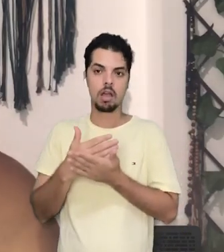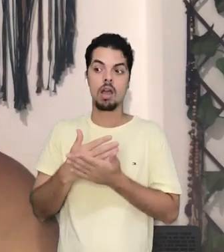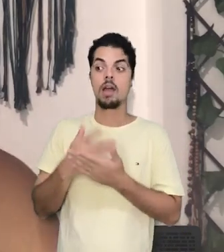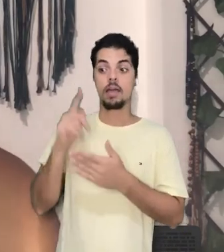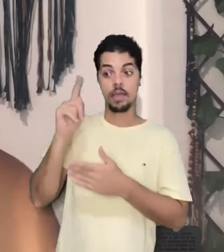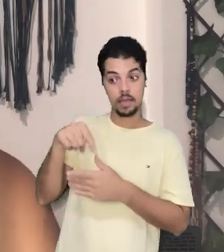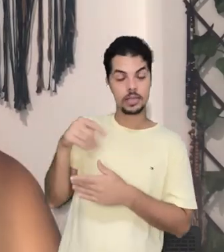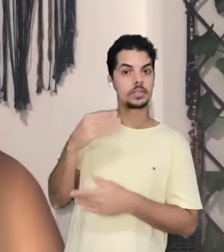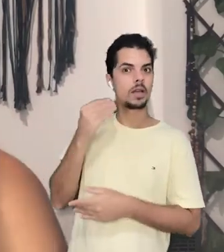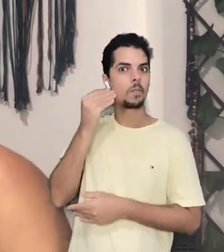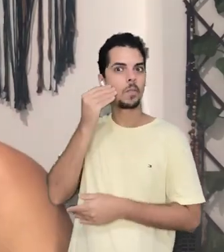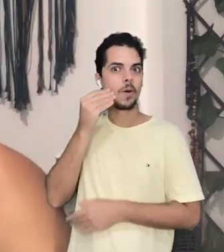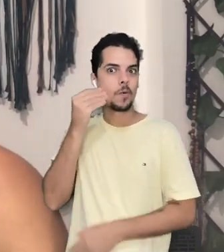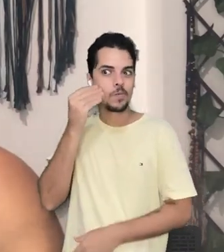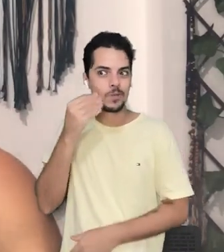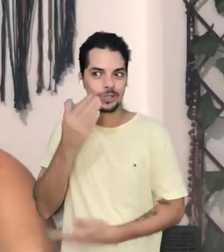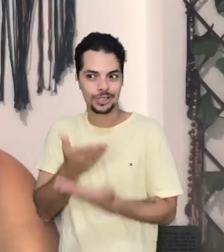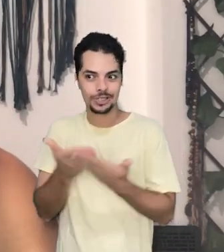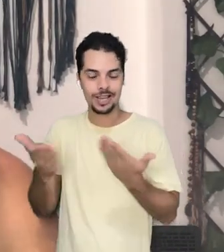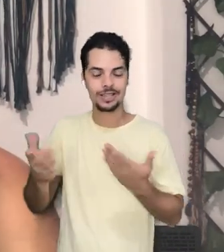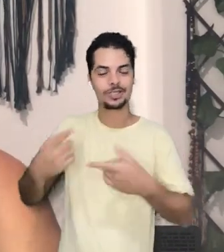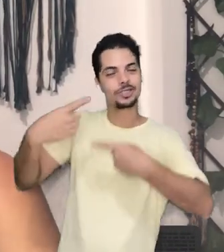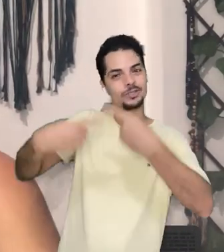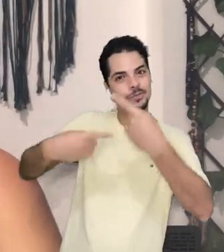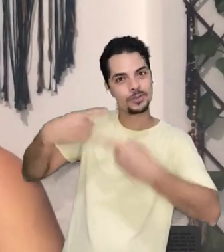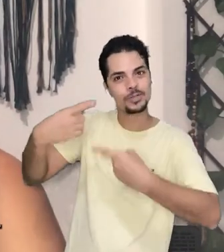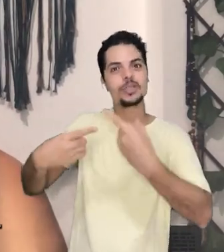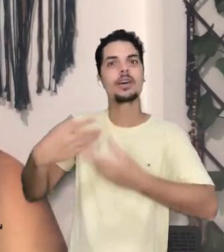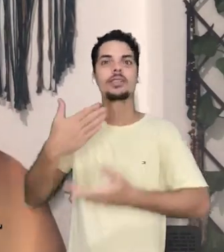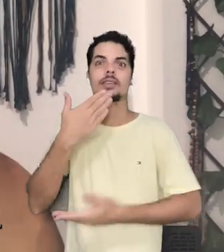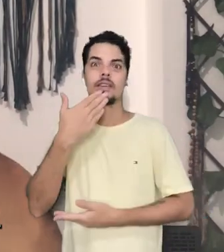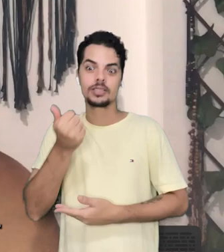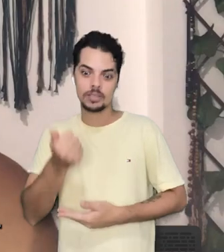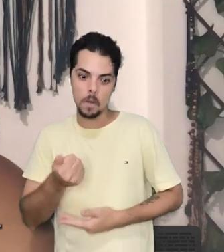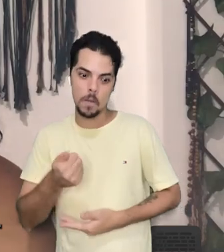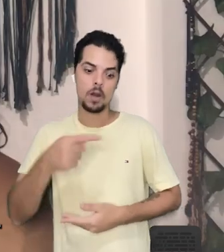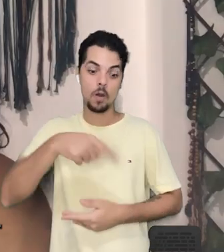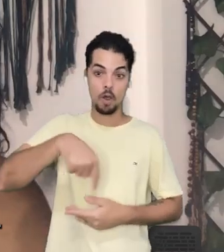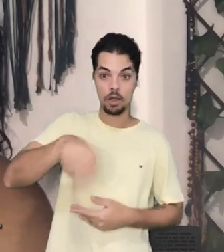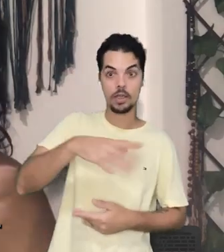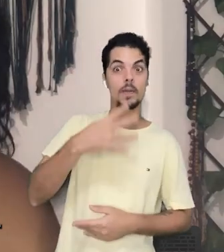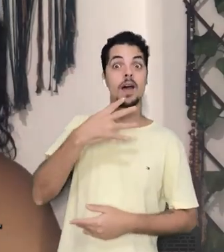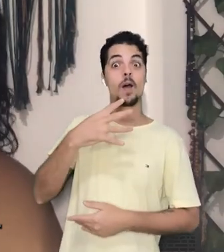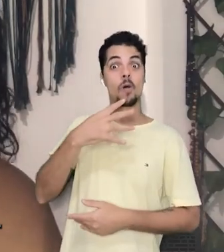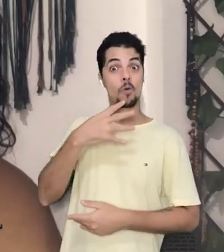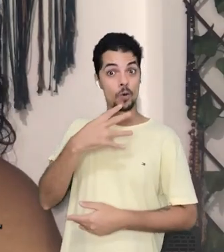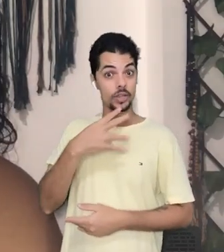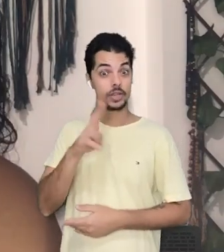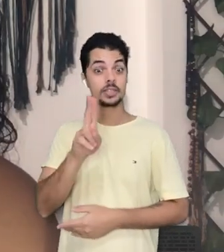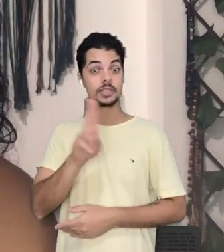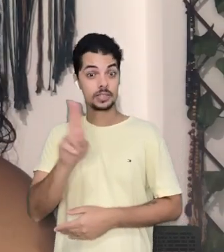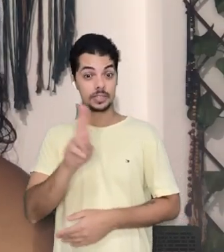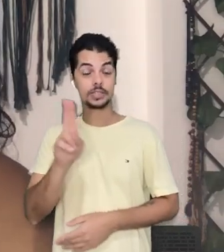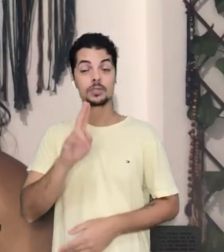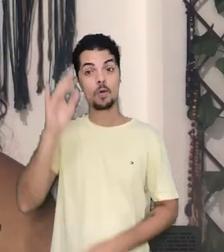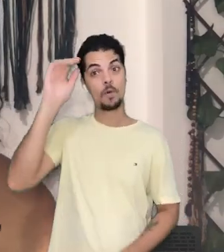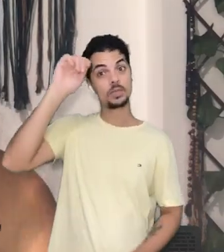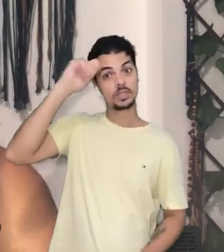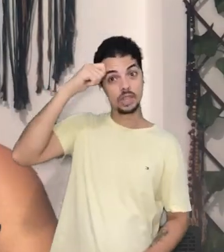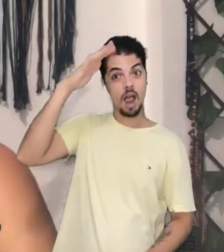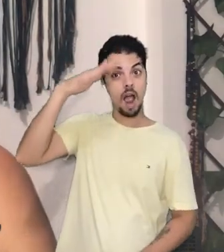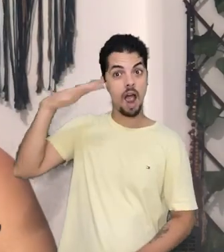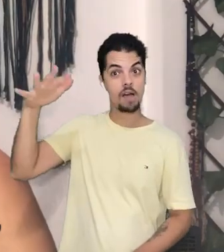de aula sobre os motivos para esses nomes serem pouco comuns em nosso cotidiano. E